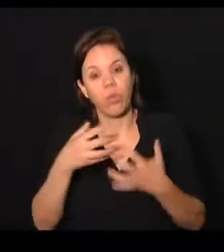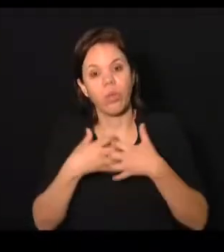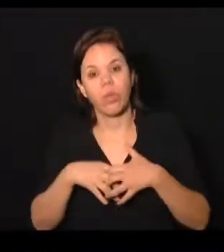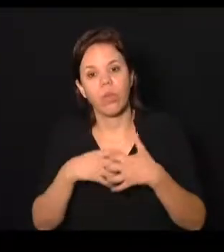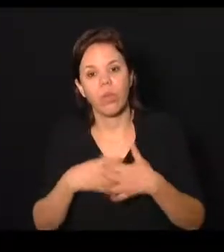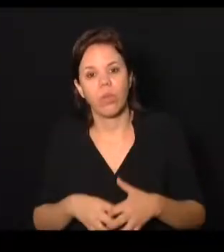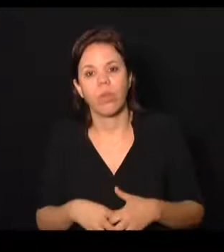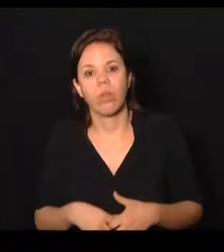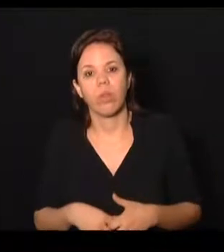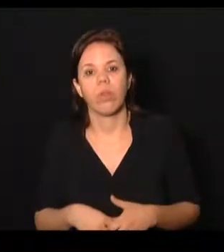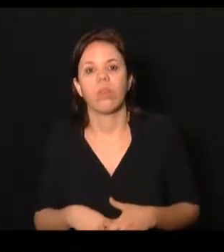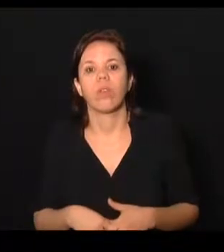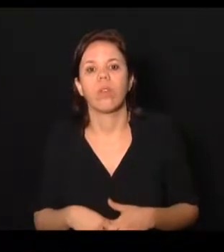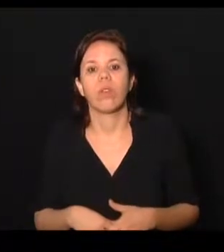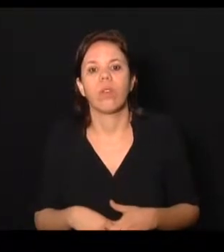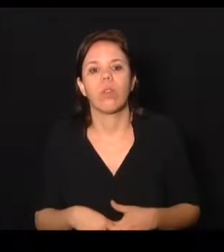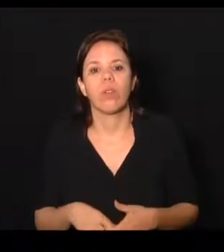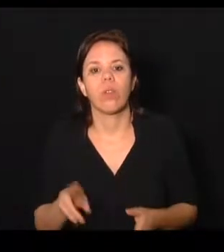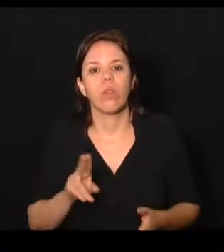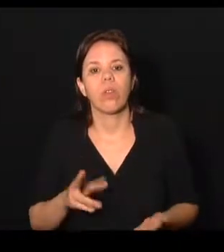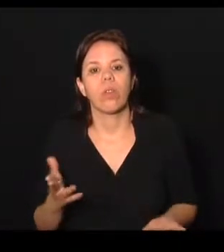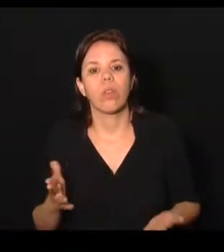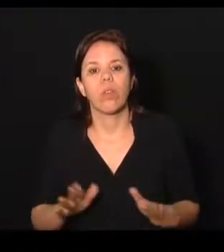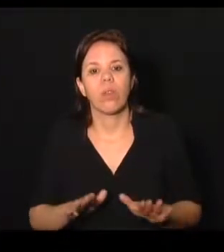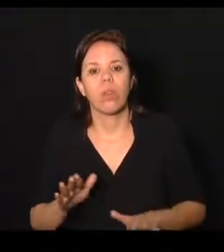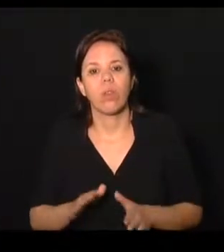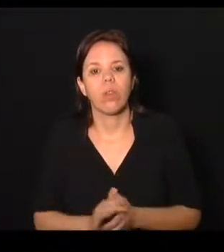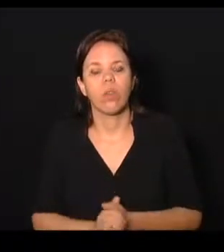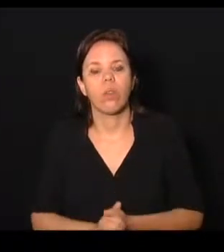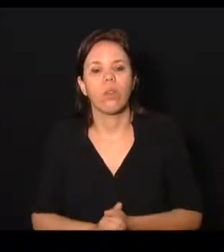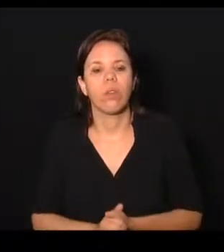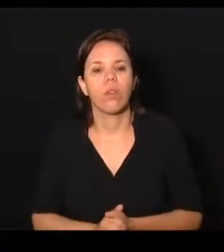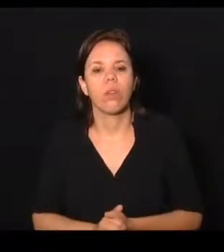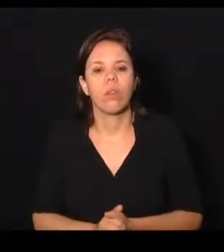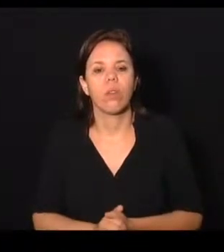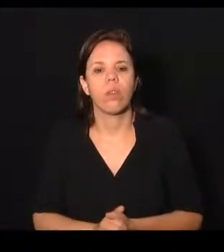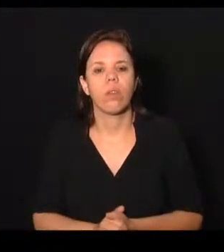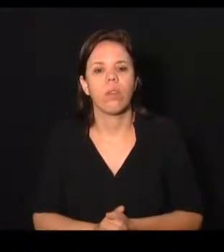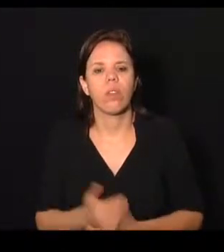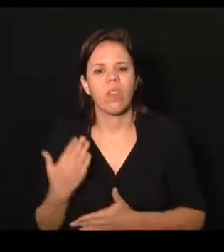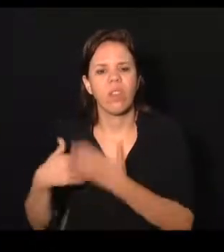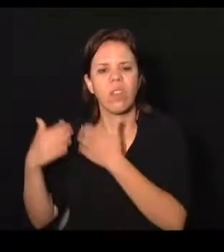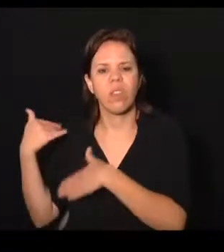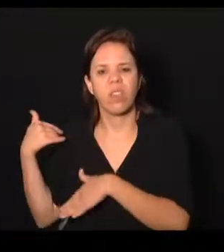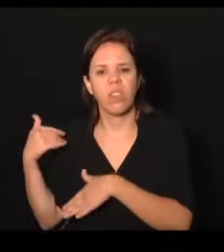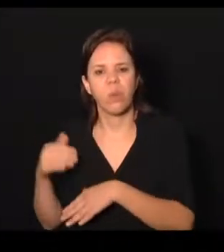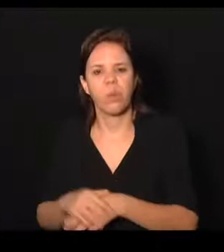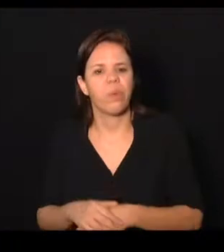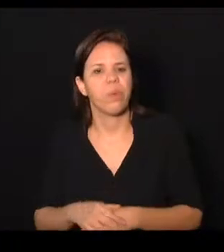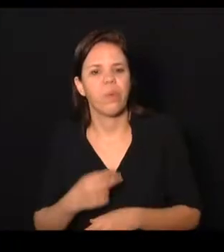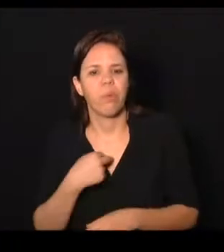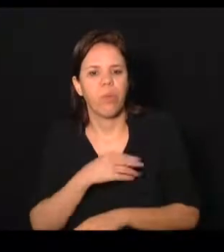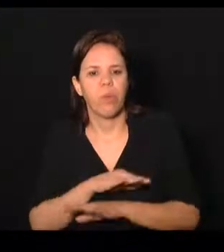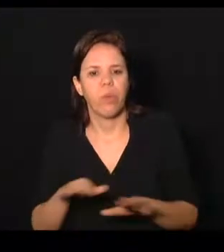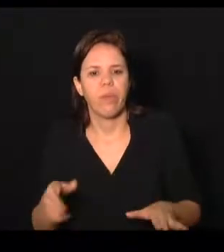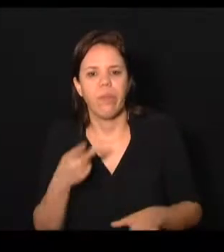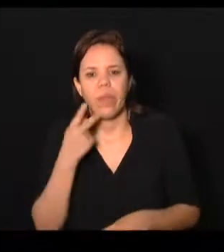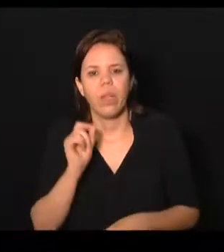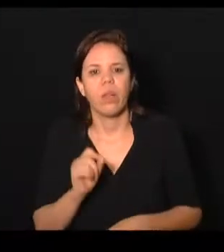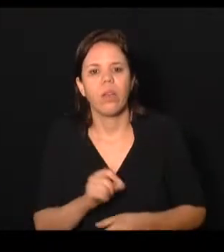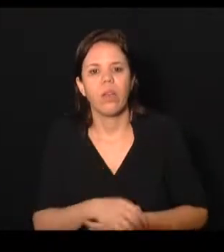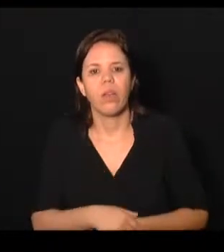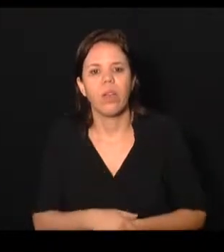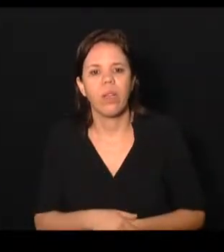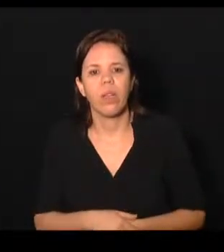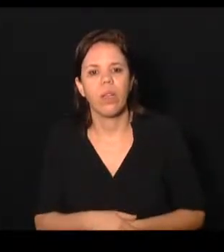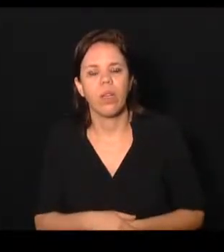loira, desculpa as loiras aí, mas uma loira no que não era. Naquele tempo lá, não podia, hoje não pode mais falar que da cadeia, mas. Então, aí